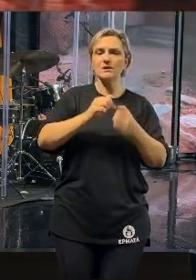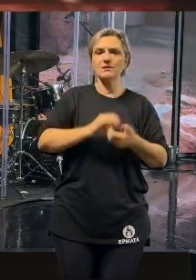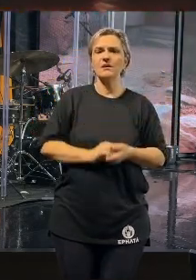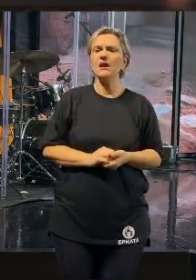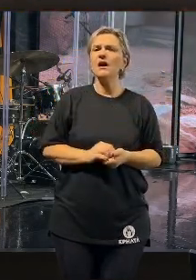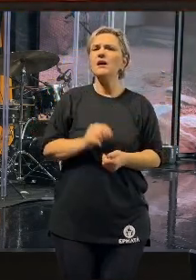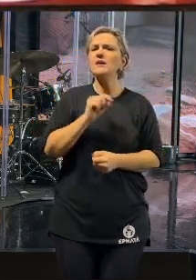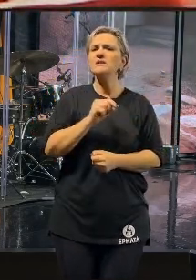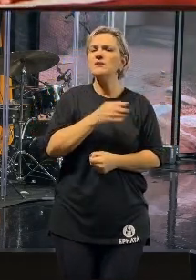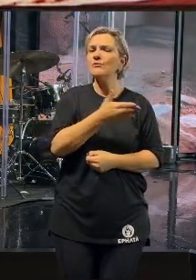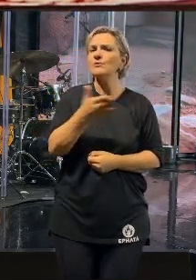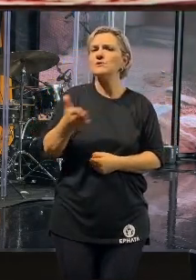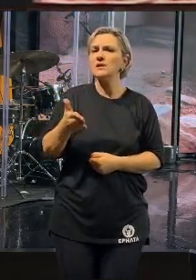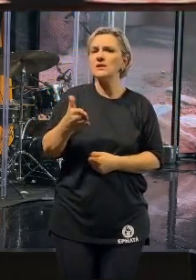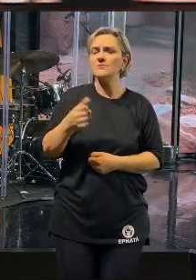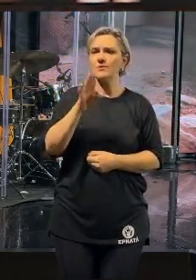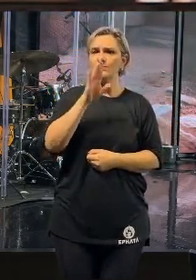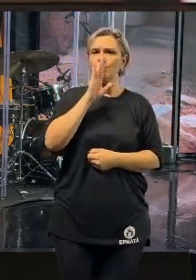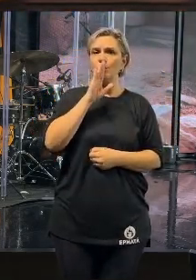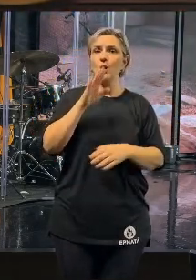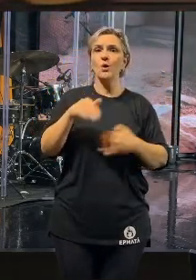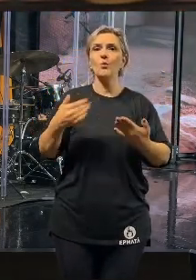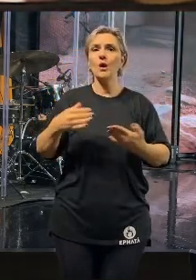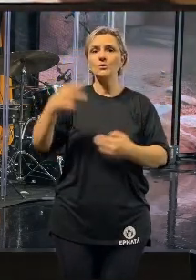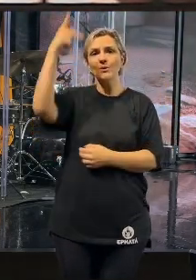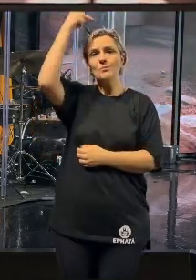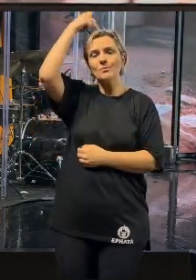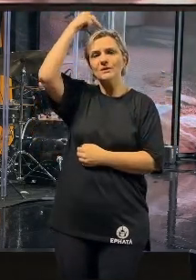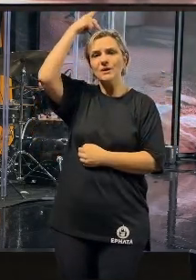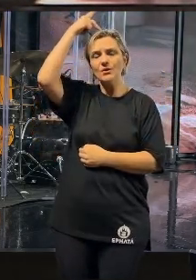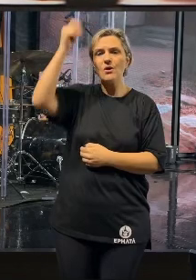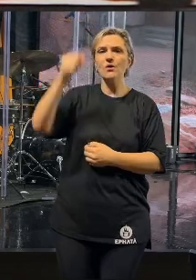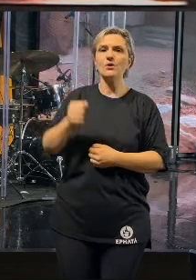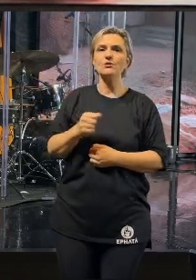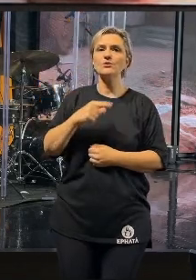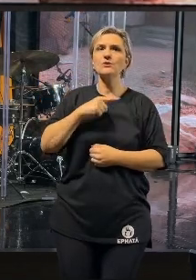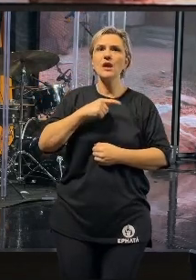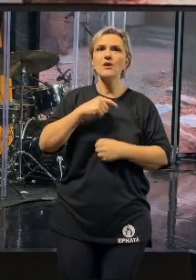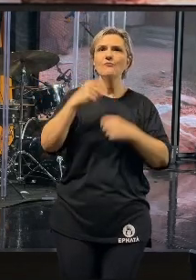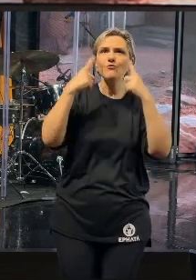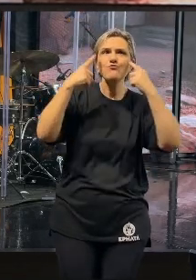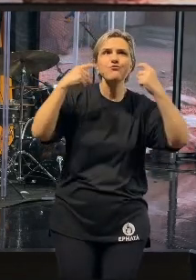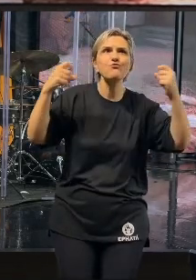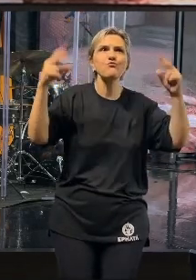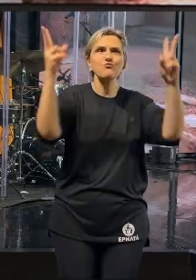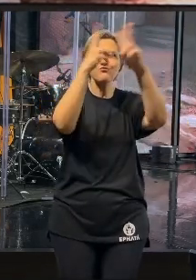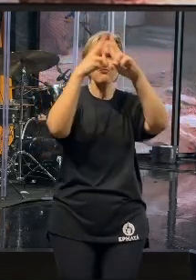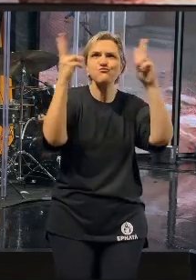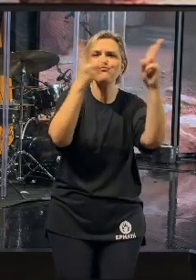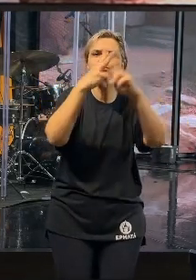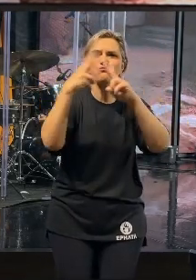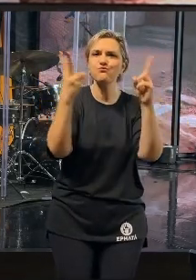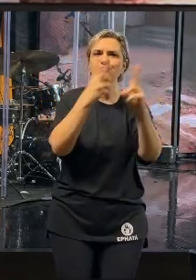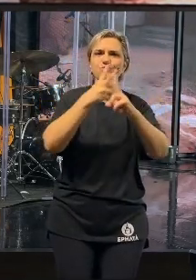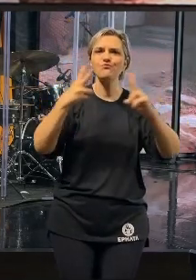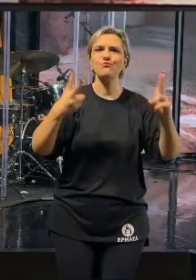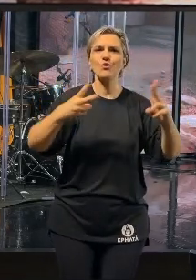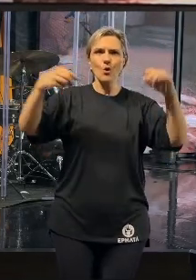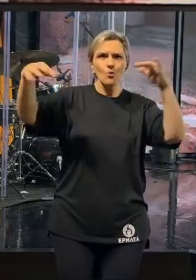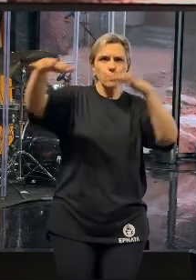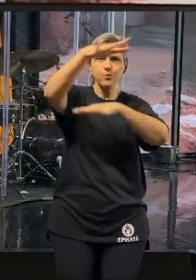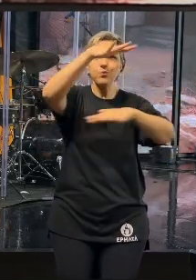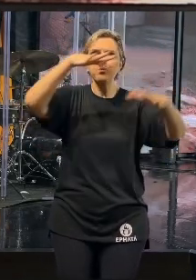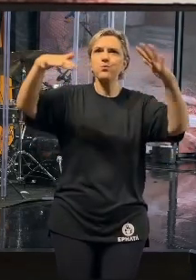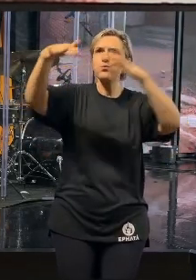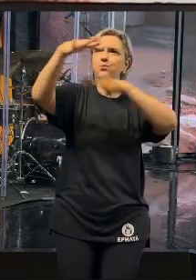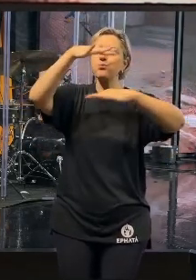voz? Vocês não estavam quando em Pentecostes veio um som como de um vento impetuoso e encheu toda